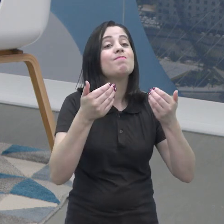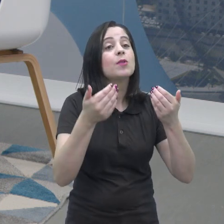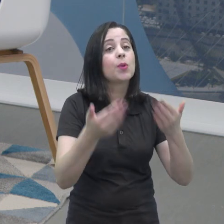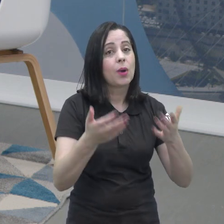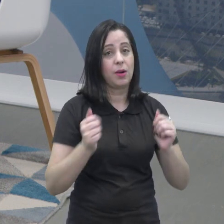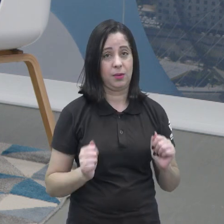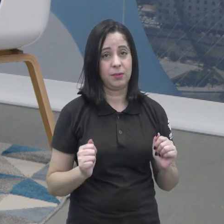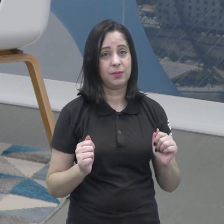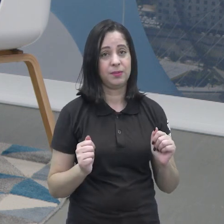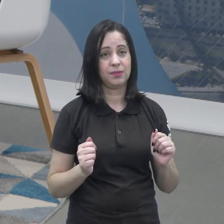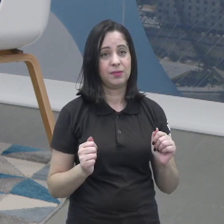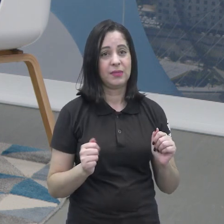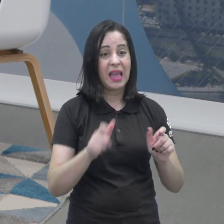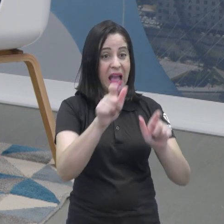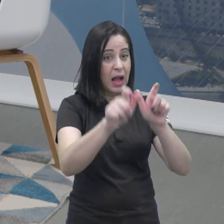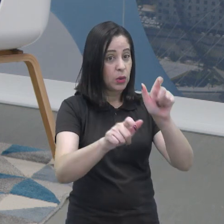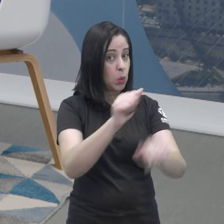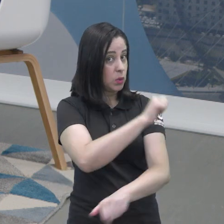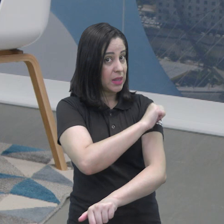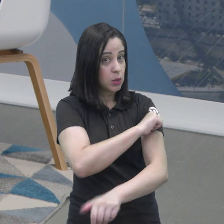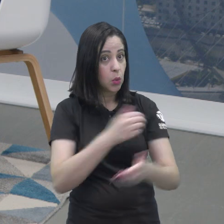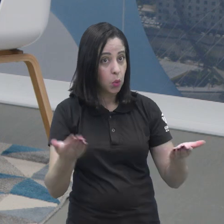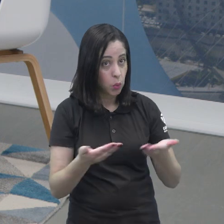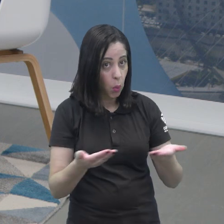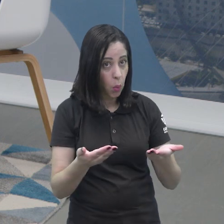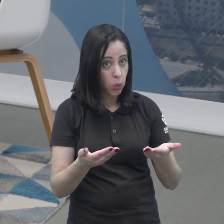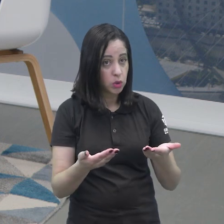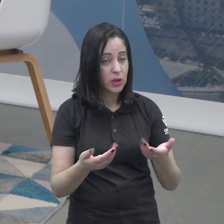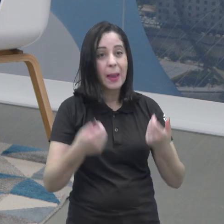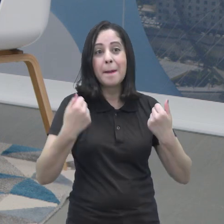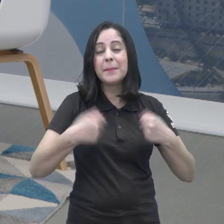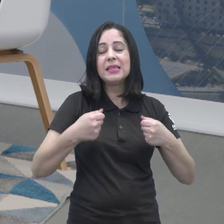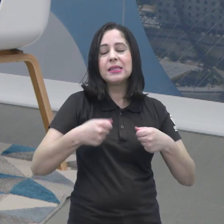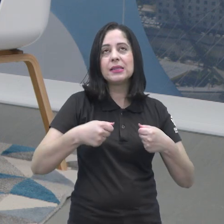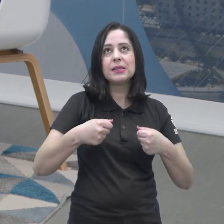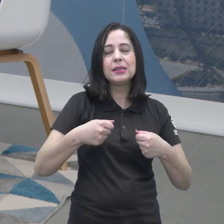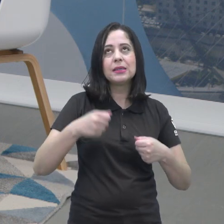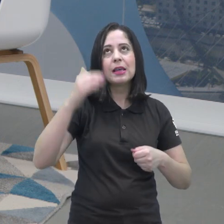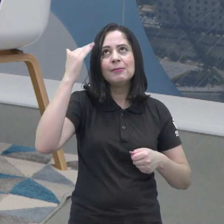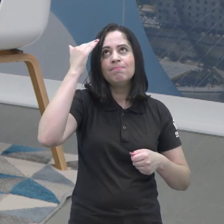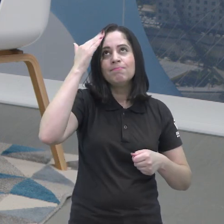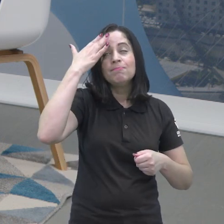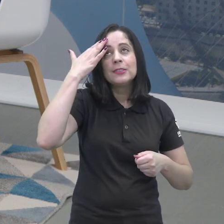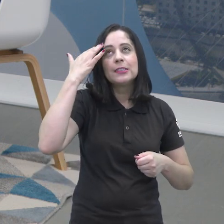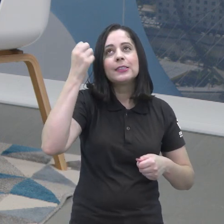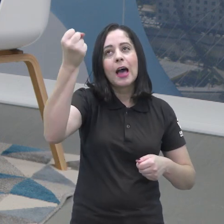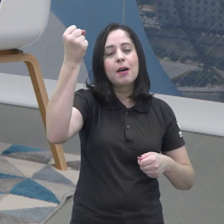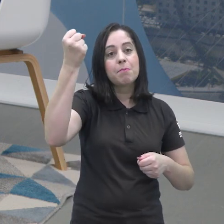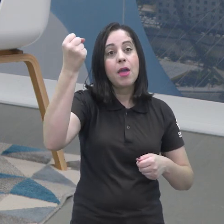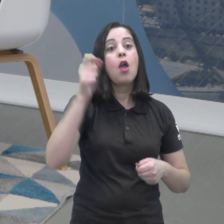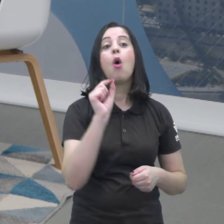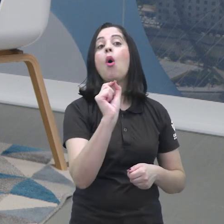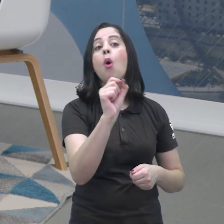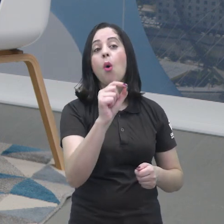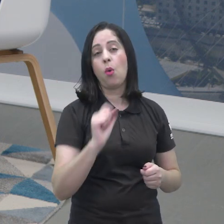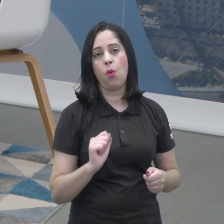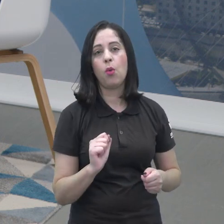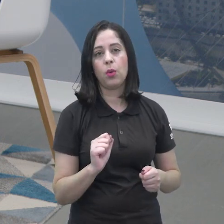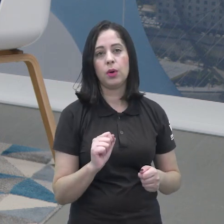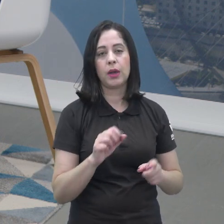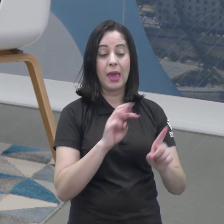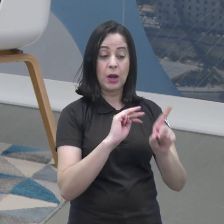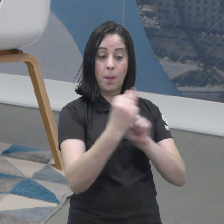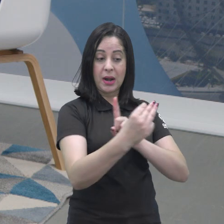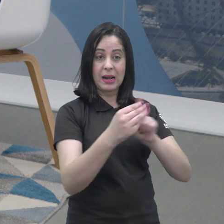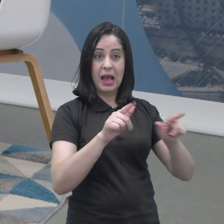essas pessoas que estão buscando conhecimento hoje? O que eles precisam saber para se encaixar nesse mercado de trabalho em